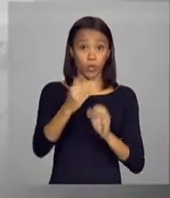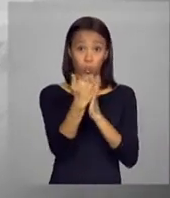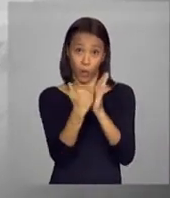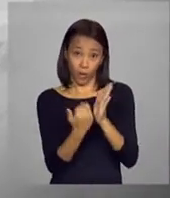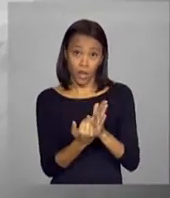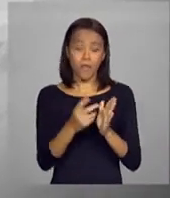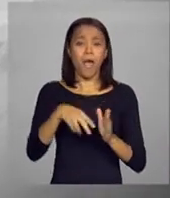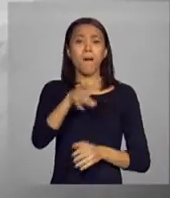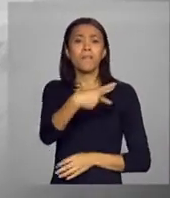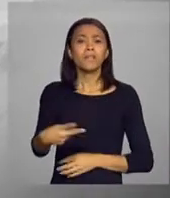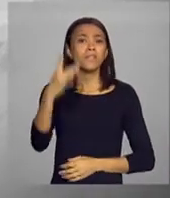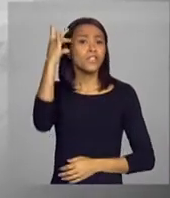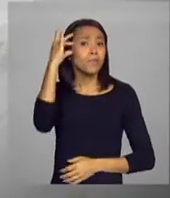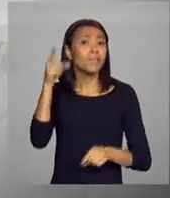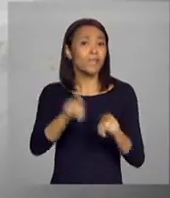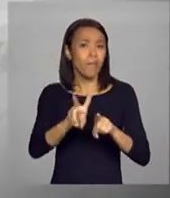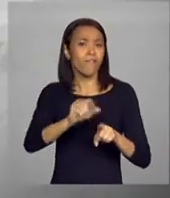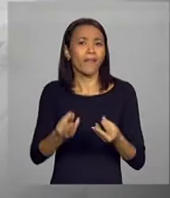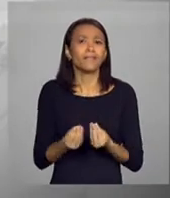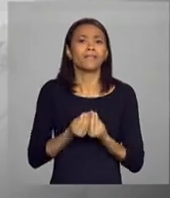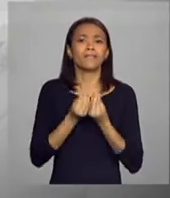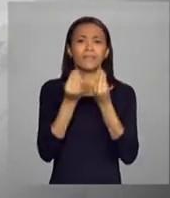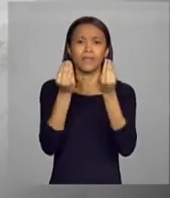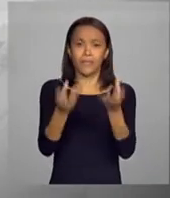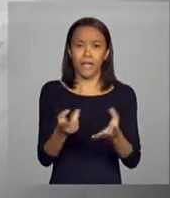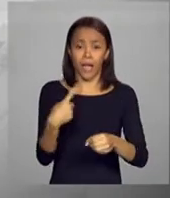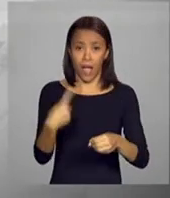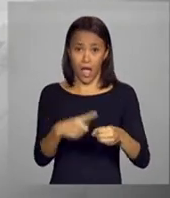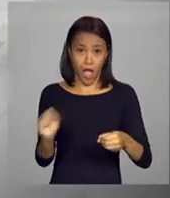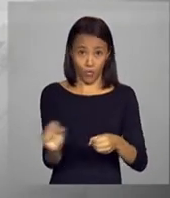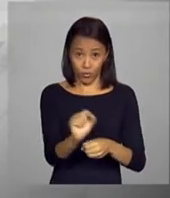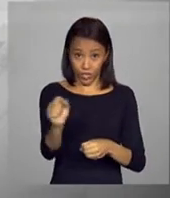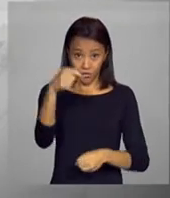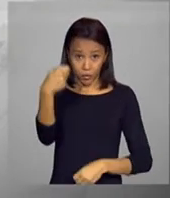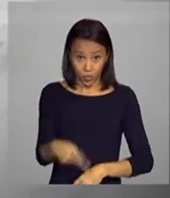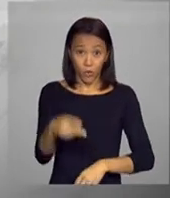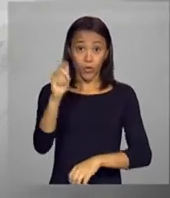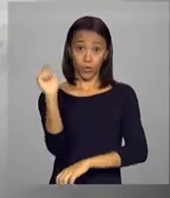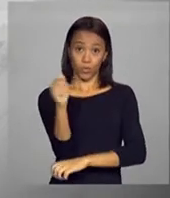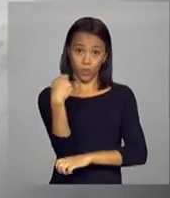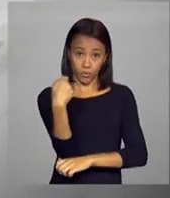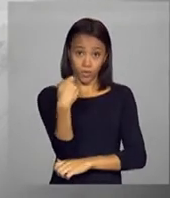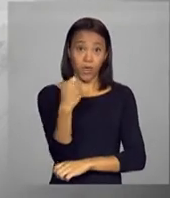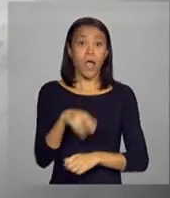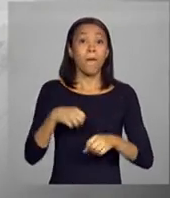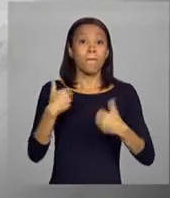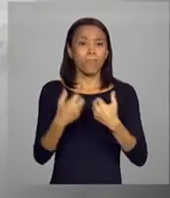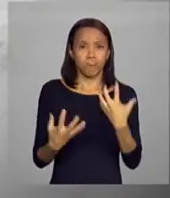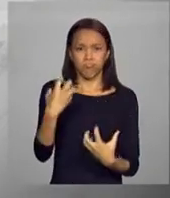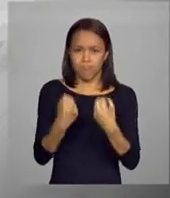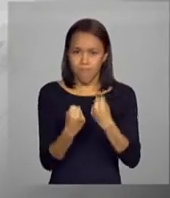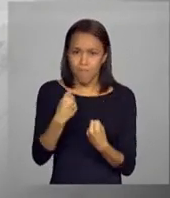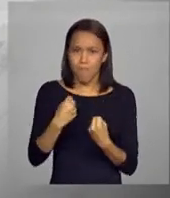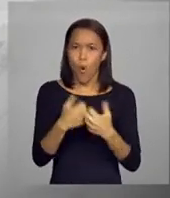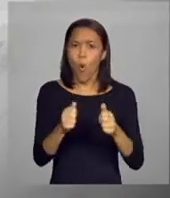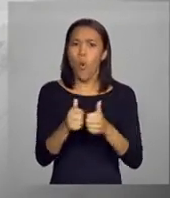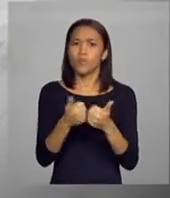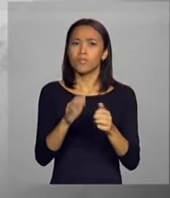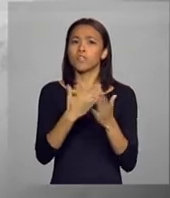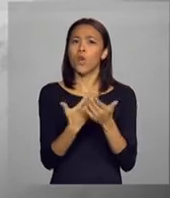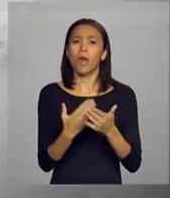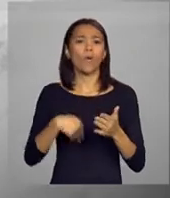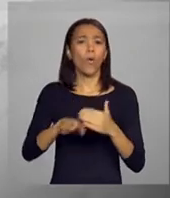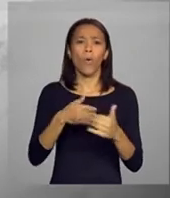presidenta de maruf também vai entregar a municípios do Rio Grande do Sul máquinas e ônibus escolares e nós podemos